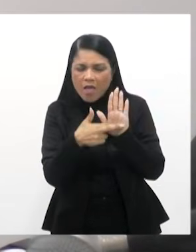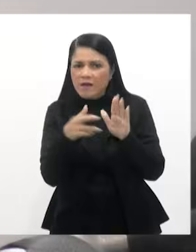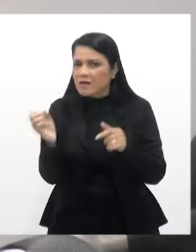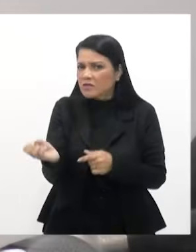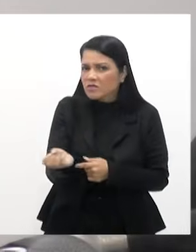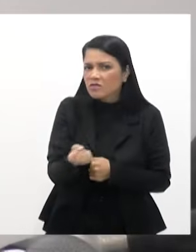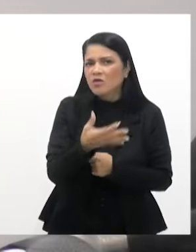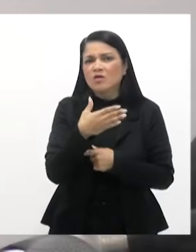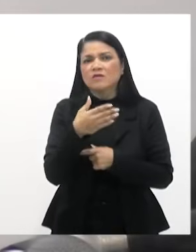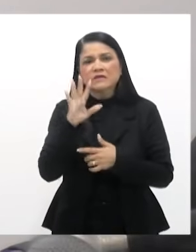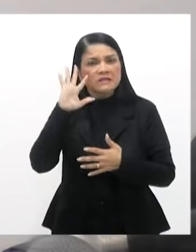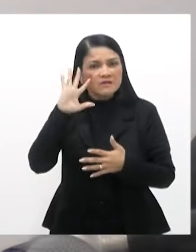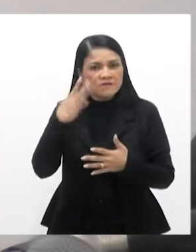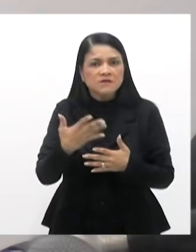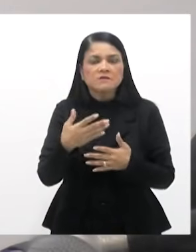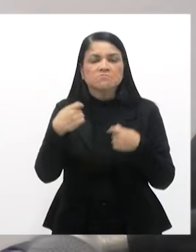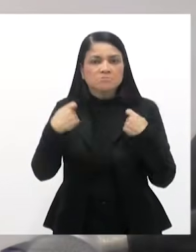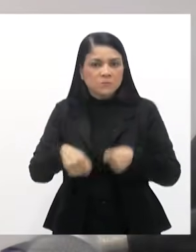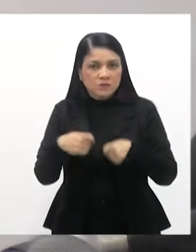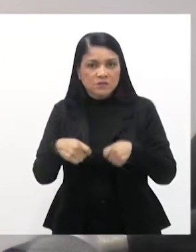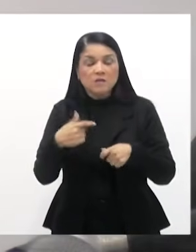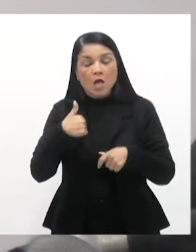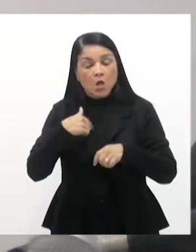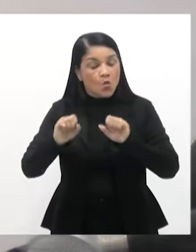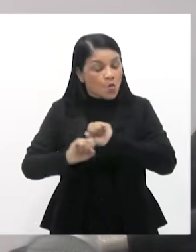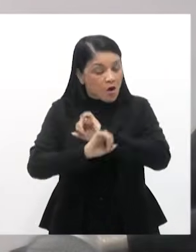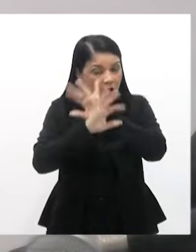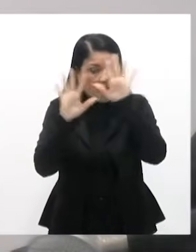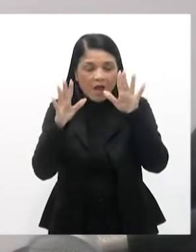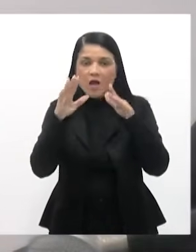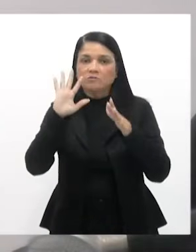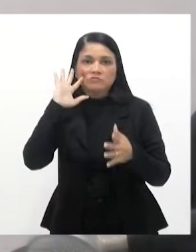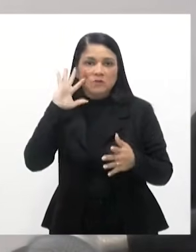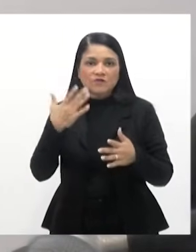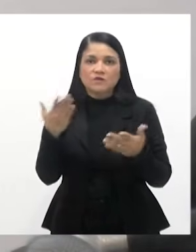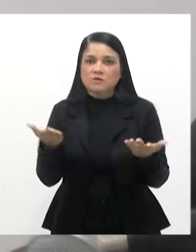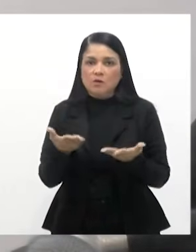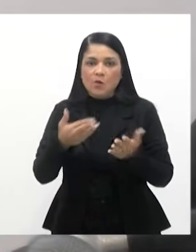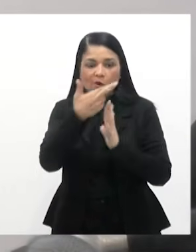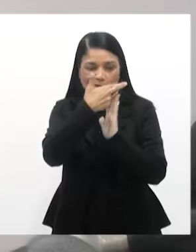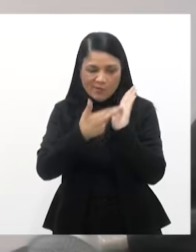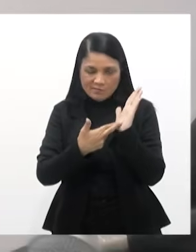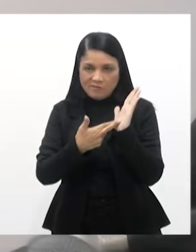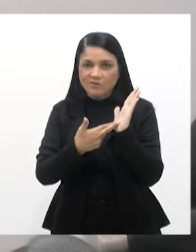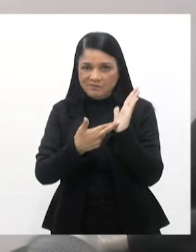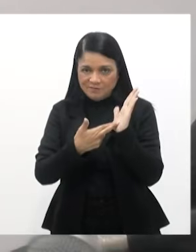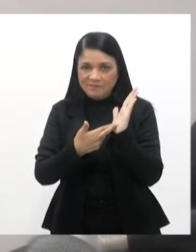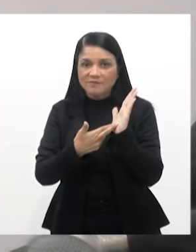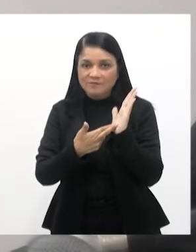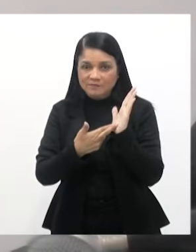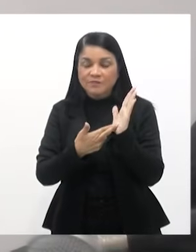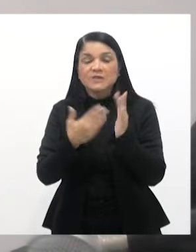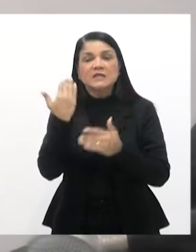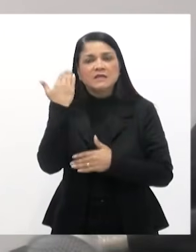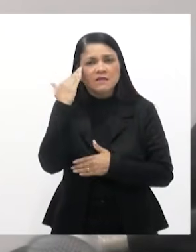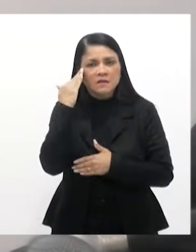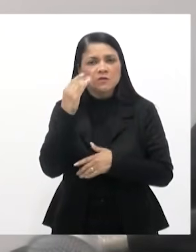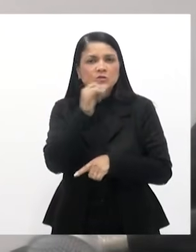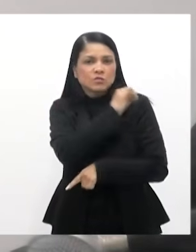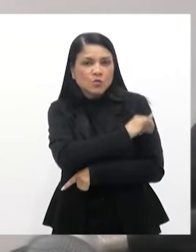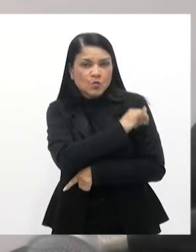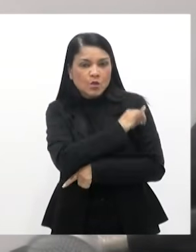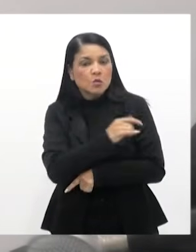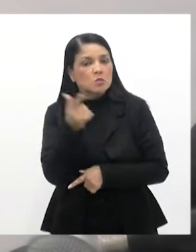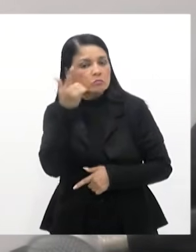ser definidas e para mim, estão muito claramente definidas agora nesse relatório, e entendo que o Rio de Janeiro